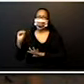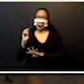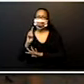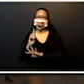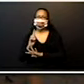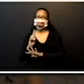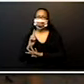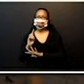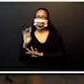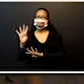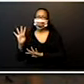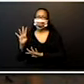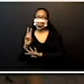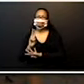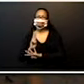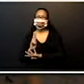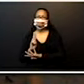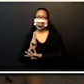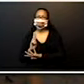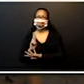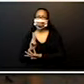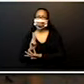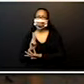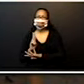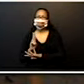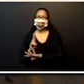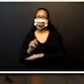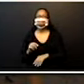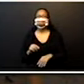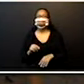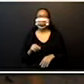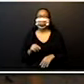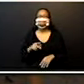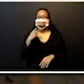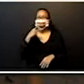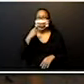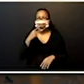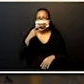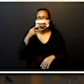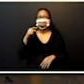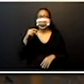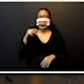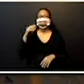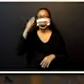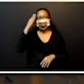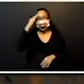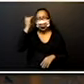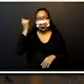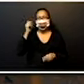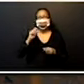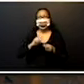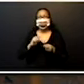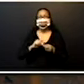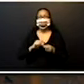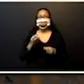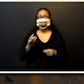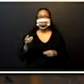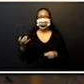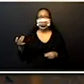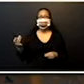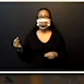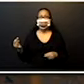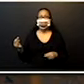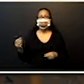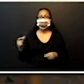unidades? Repito, para saber tem que fazer a conta. Se são 73 centenas, são